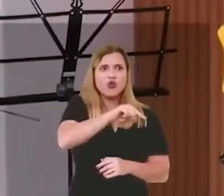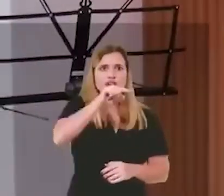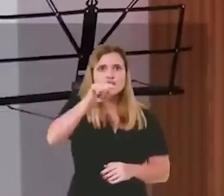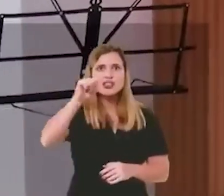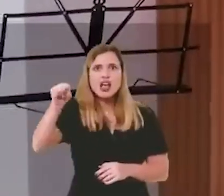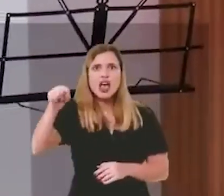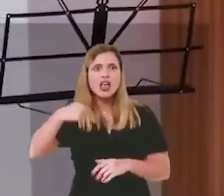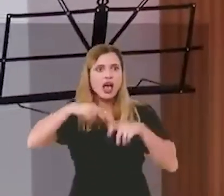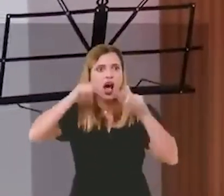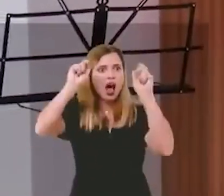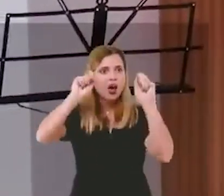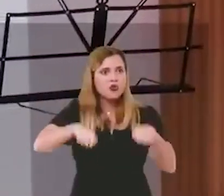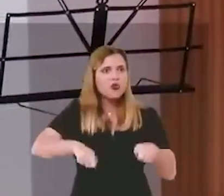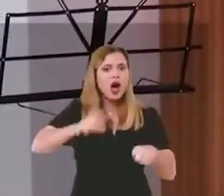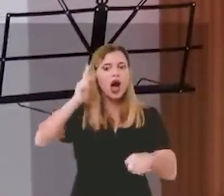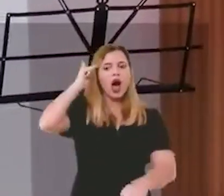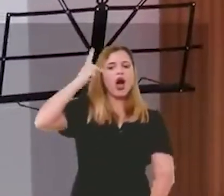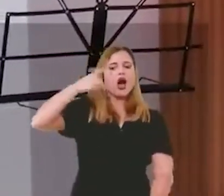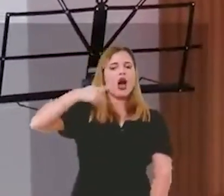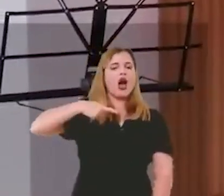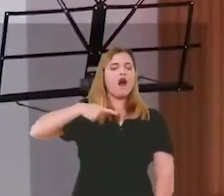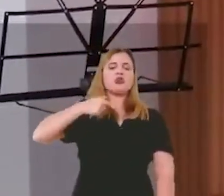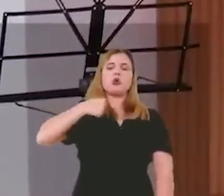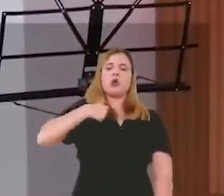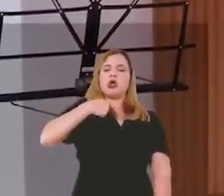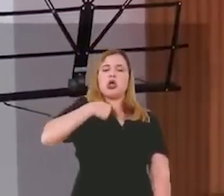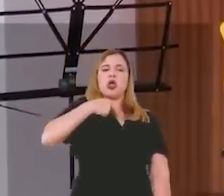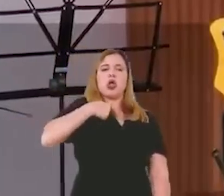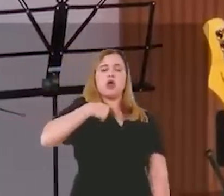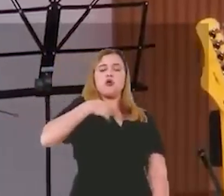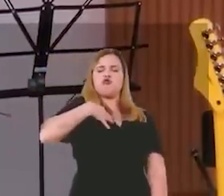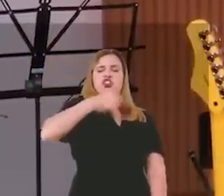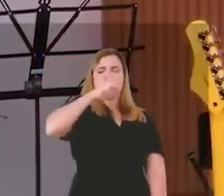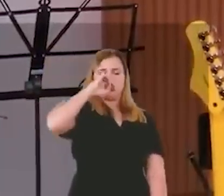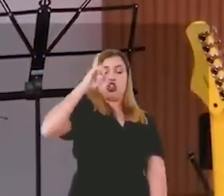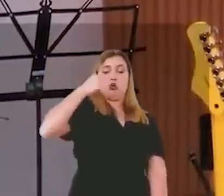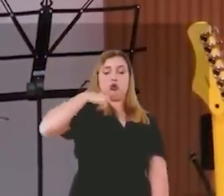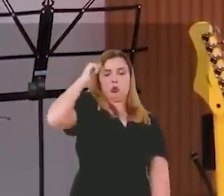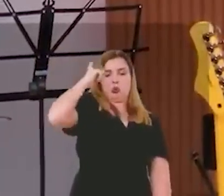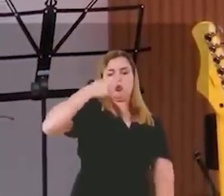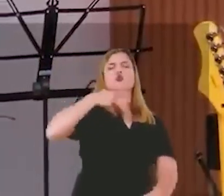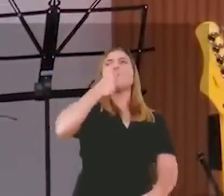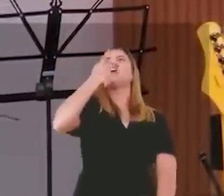e competência para nos autoproclamarmos filhos de Deus.